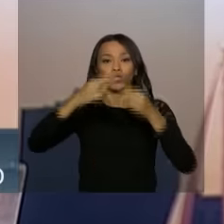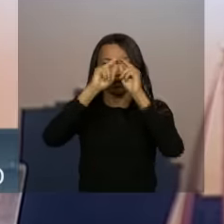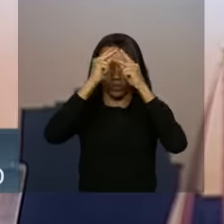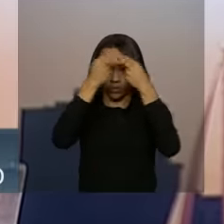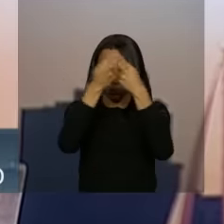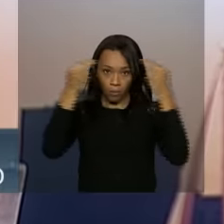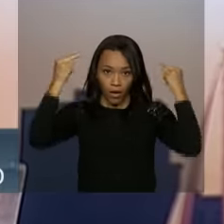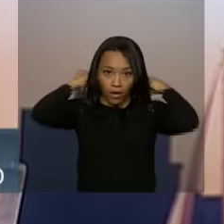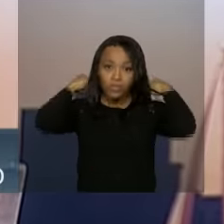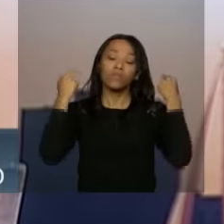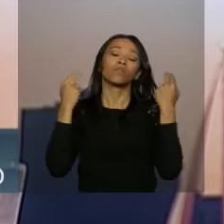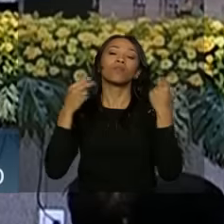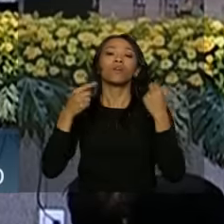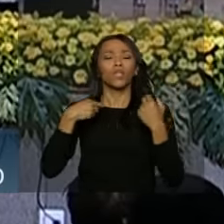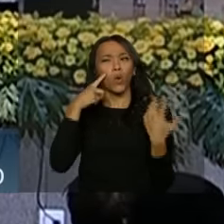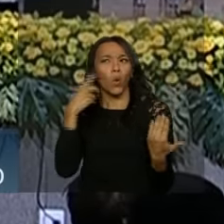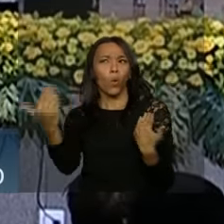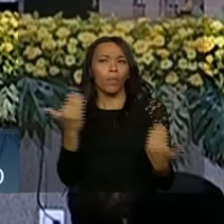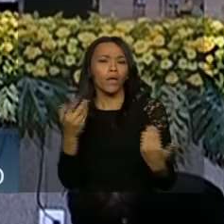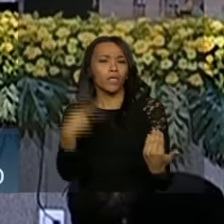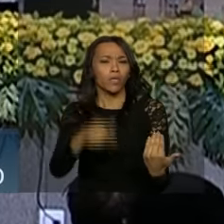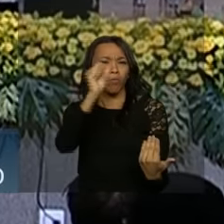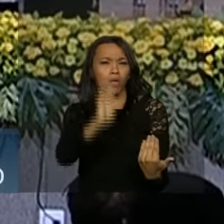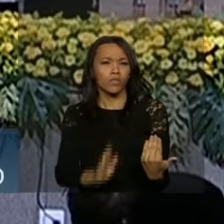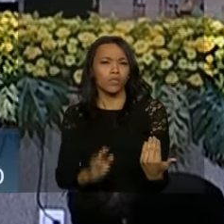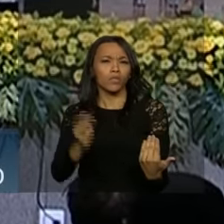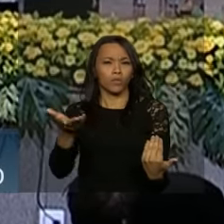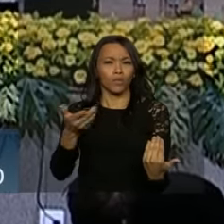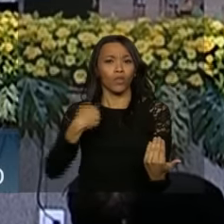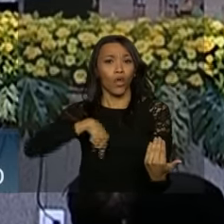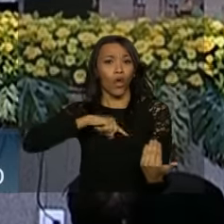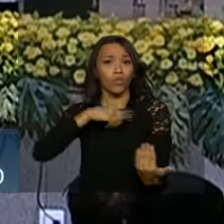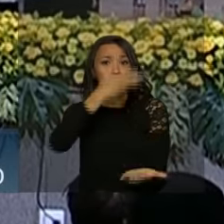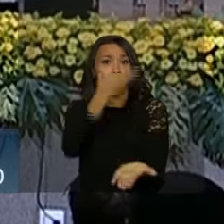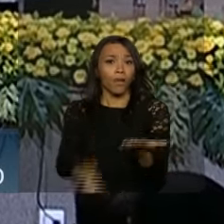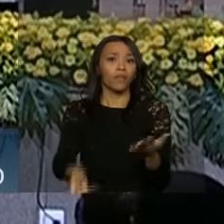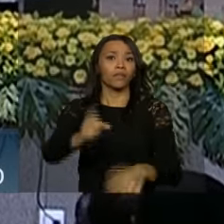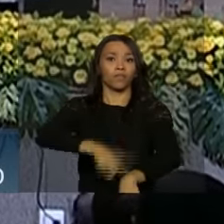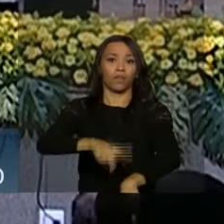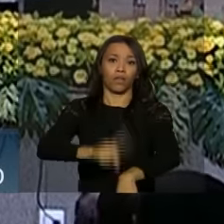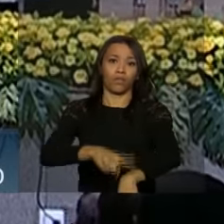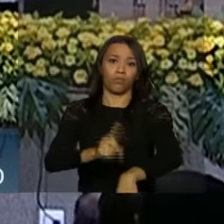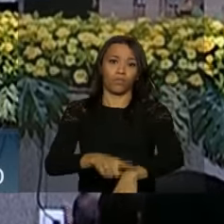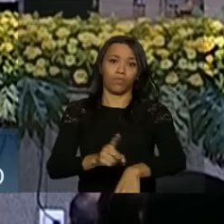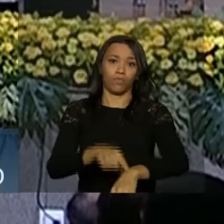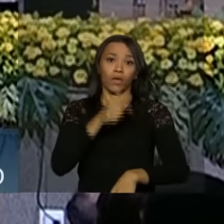que, de fato, nós estamos perdendo tempo, sem